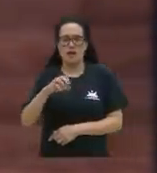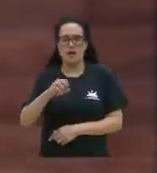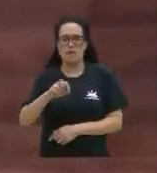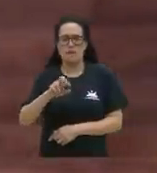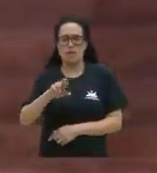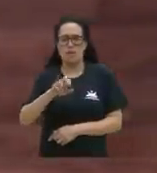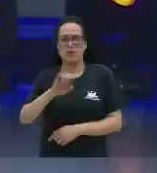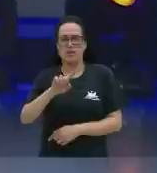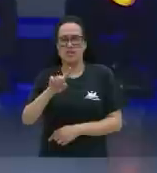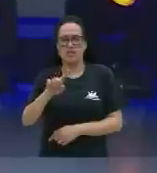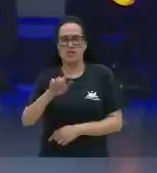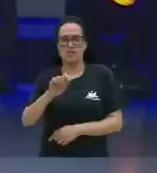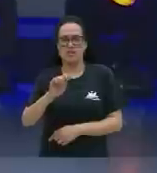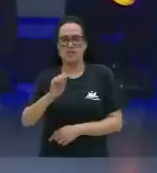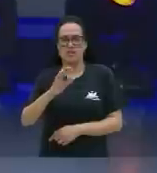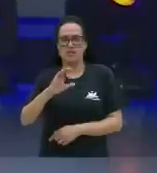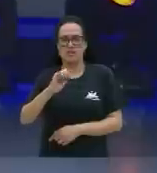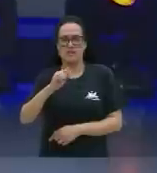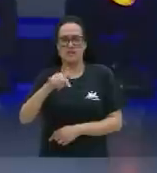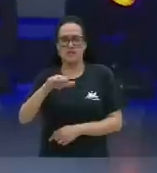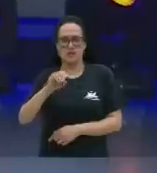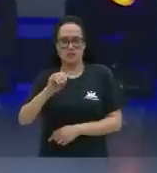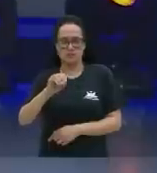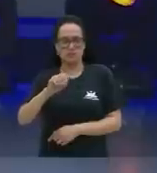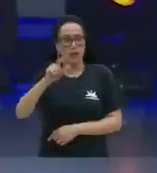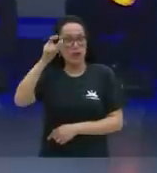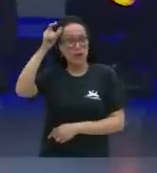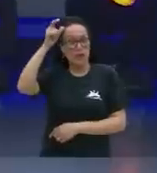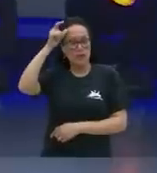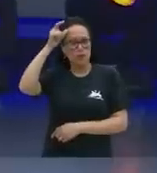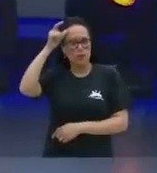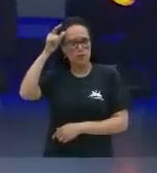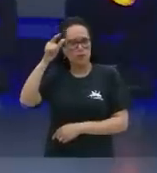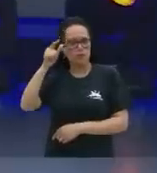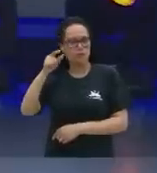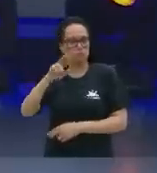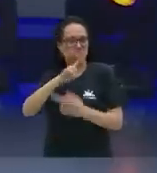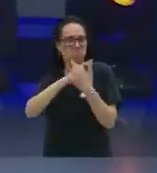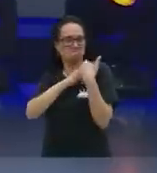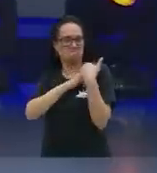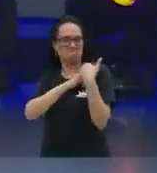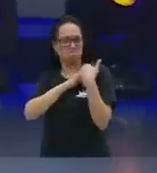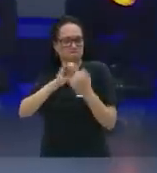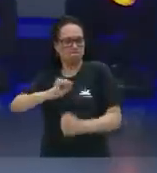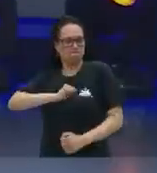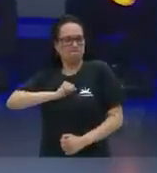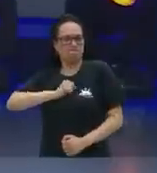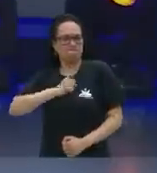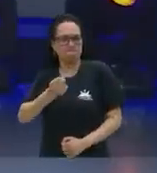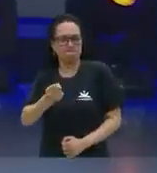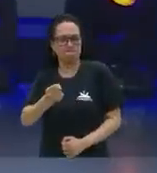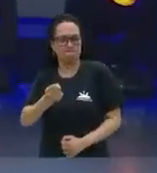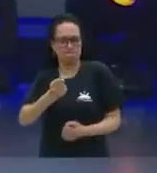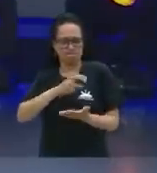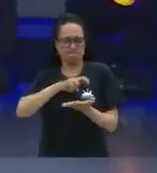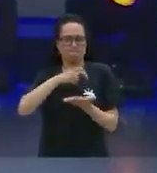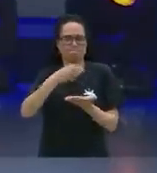O demônio é o autor do ódio, da morte, do vício.